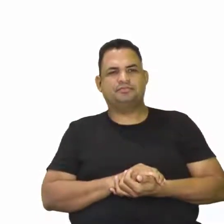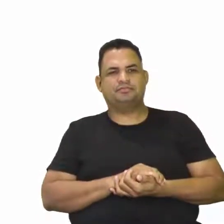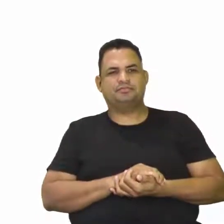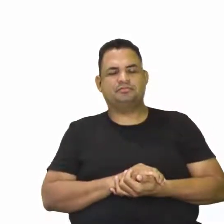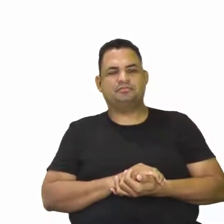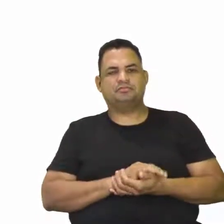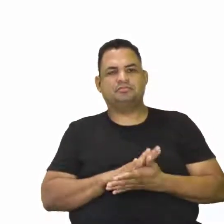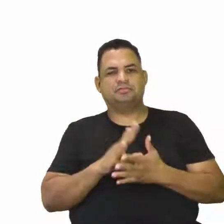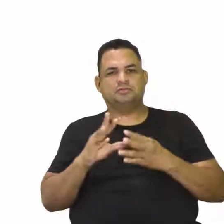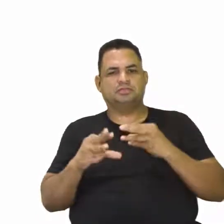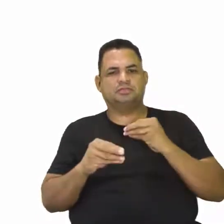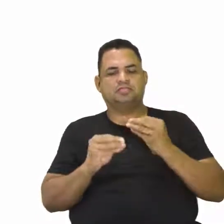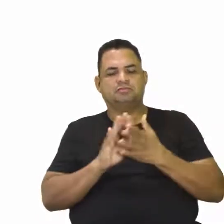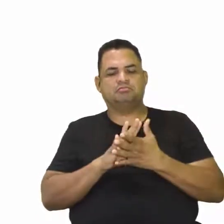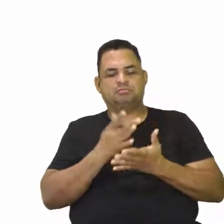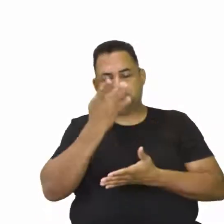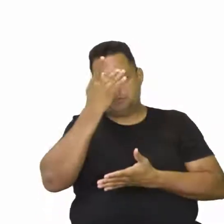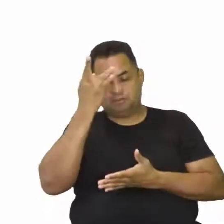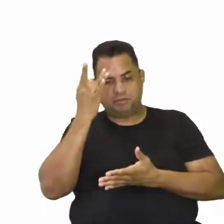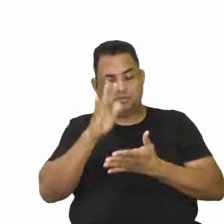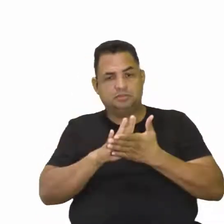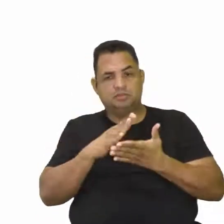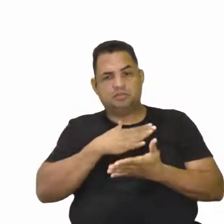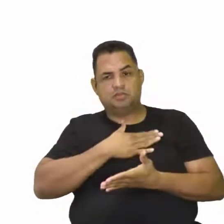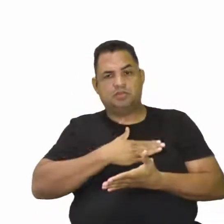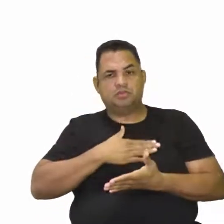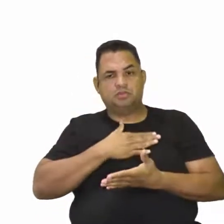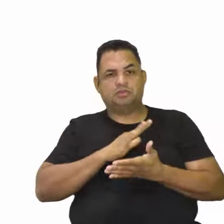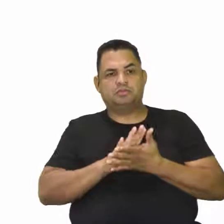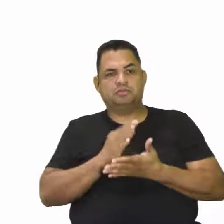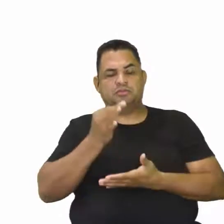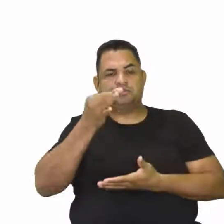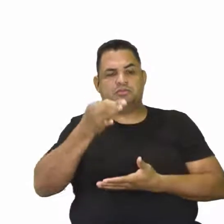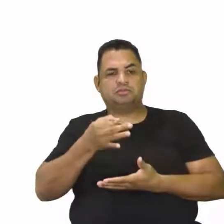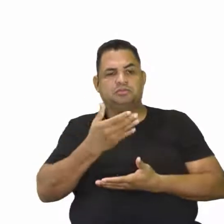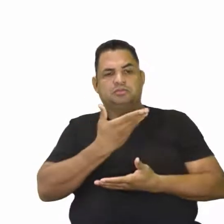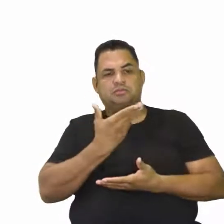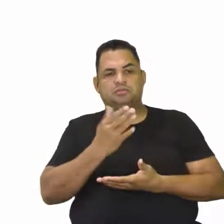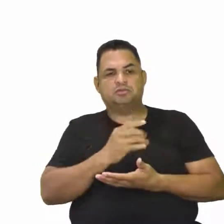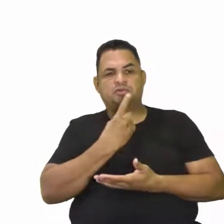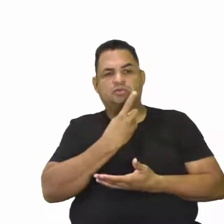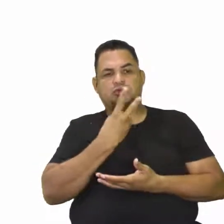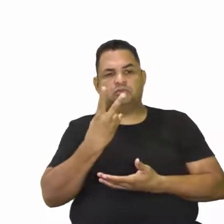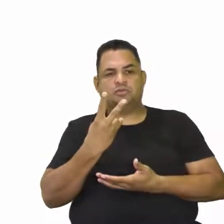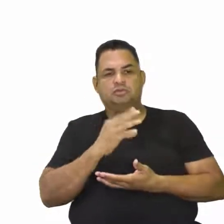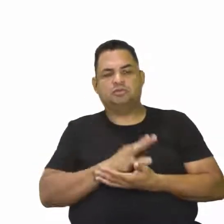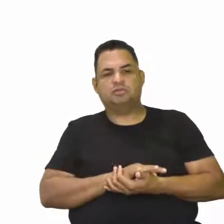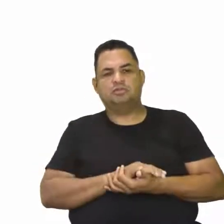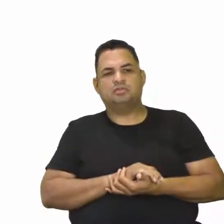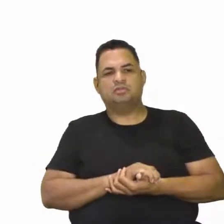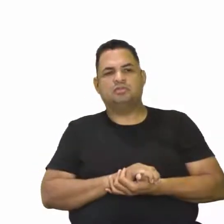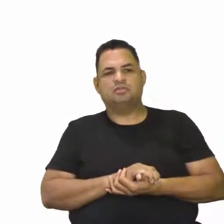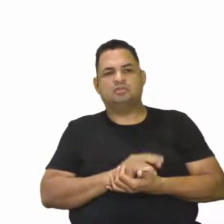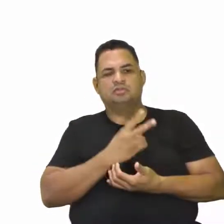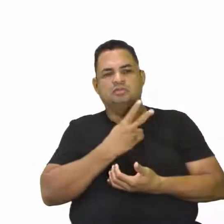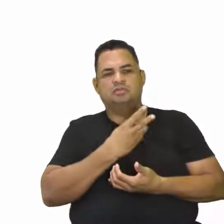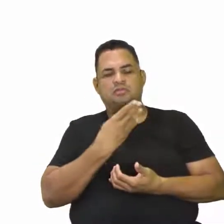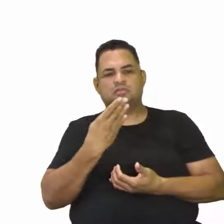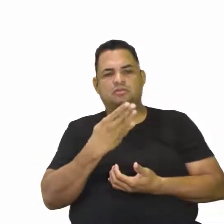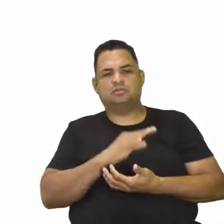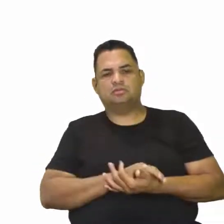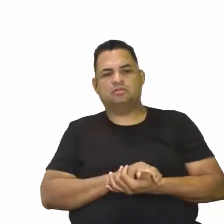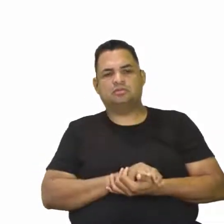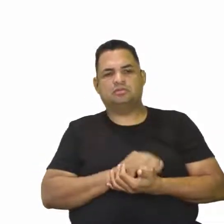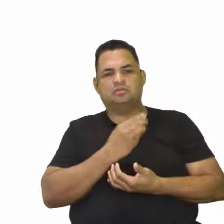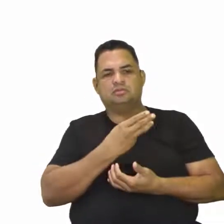estão corretas as afirmativas. 1 e 2. 2 e